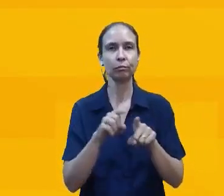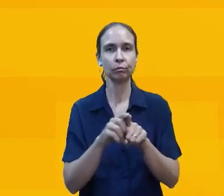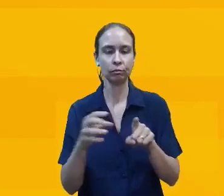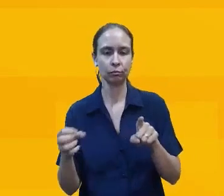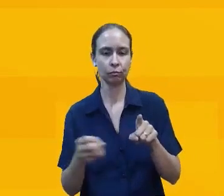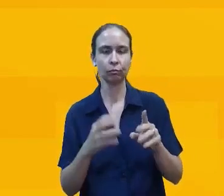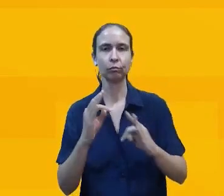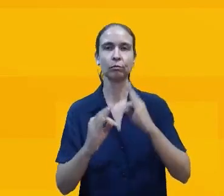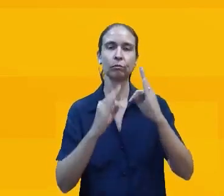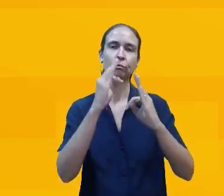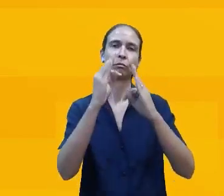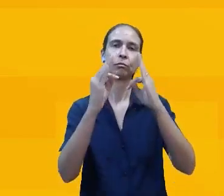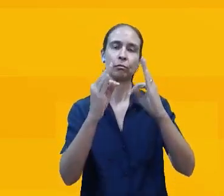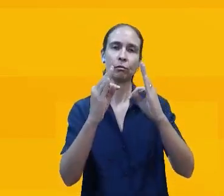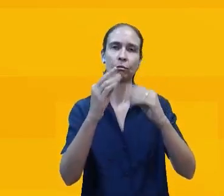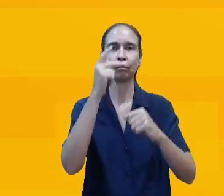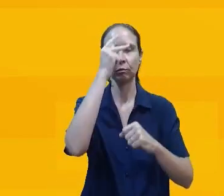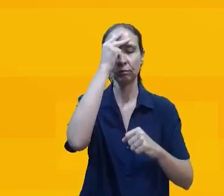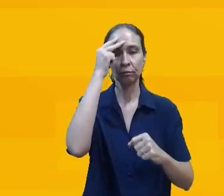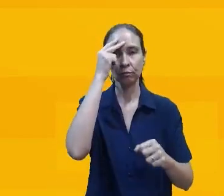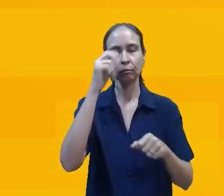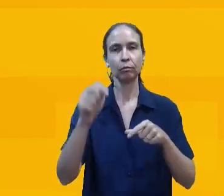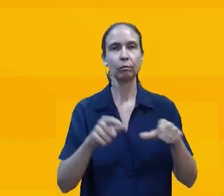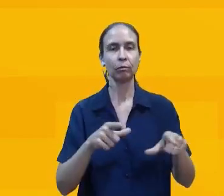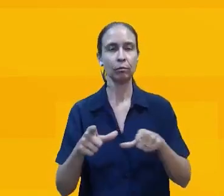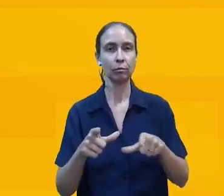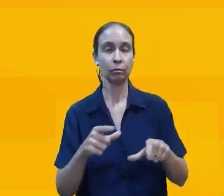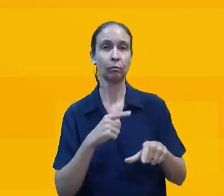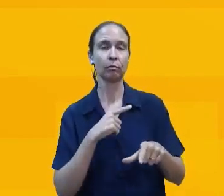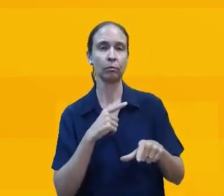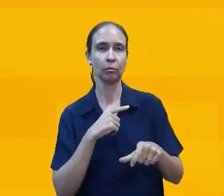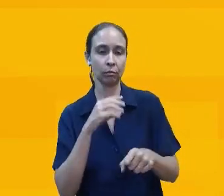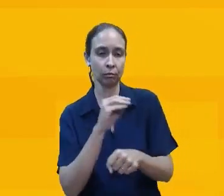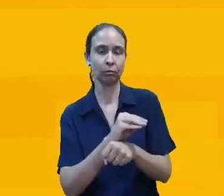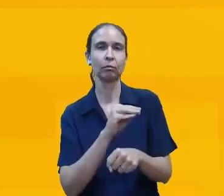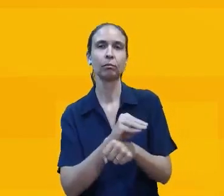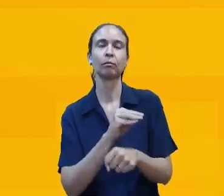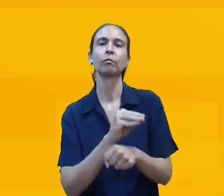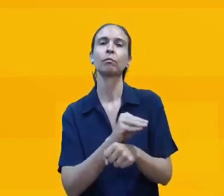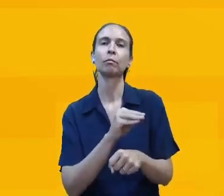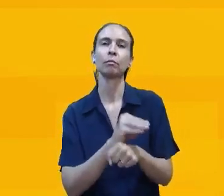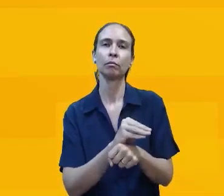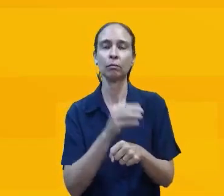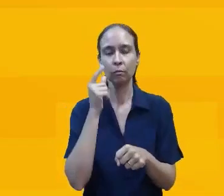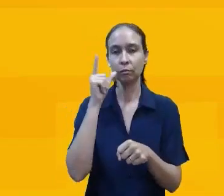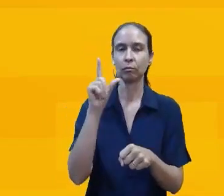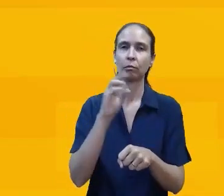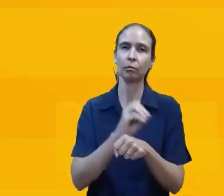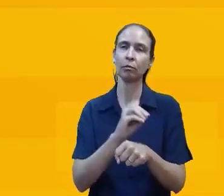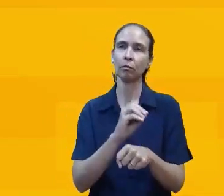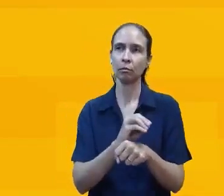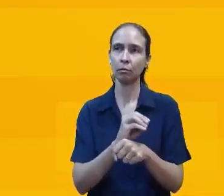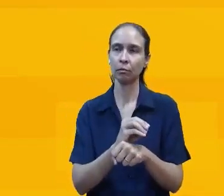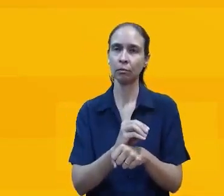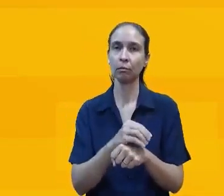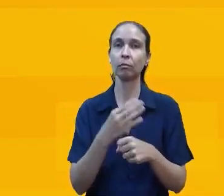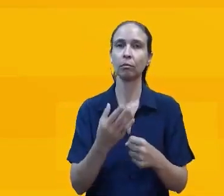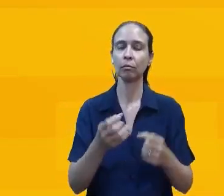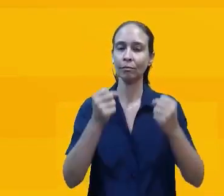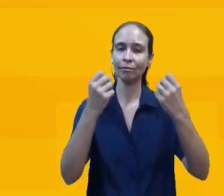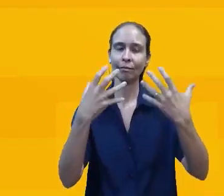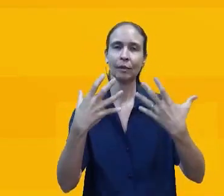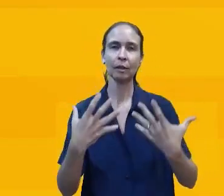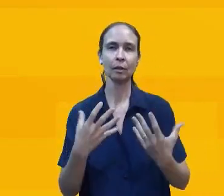possa sobreviver nessa atividade, né? Eu queria que o senhor comentasse alguma coisa desse histórico da assistência